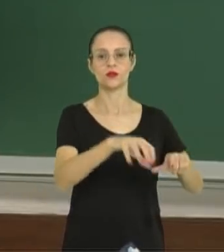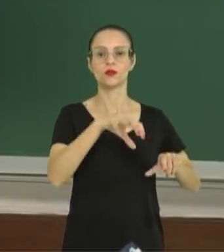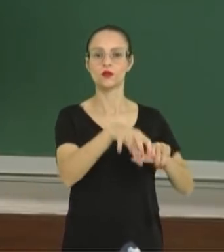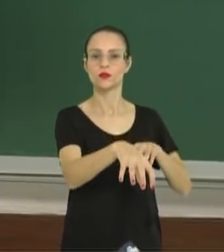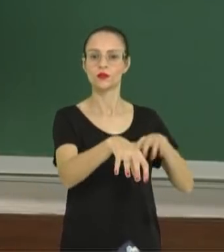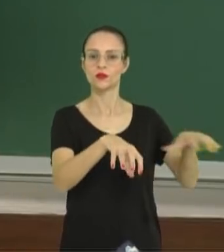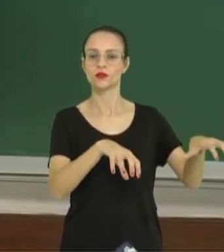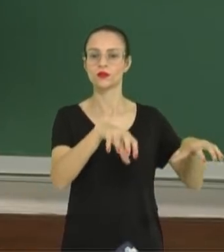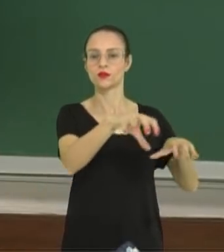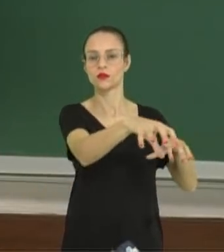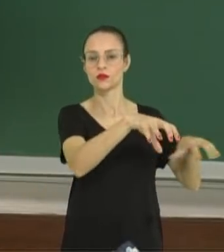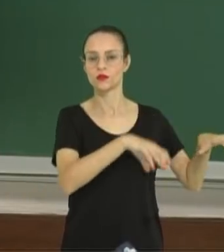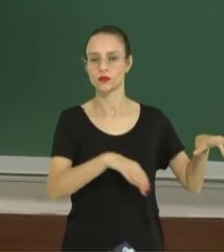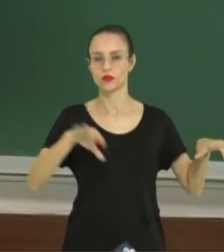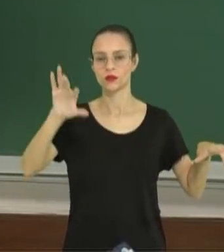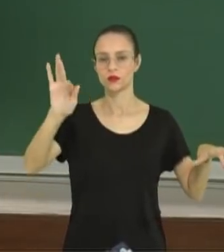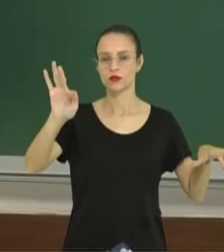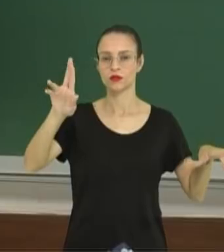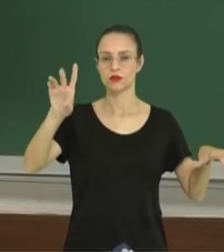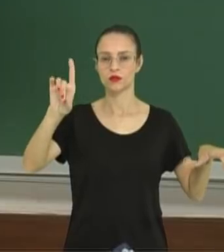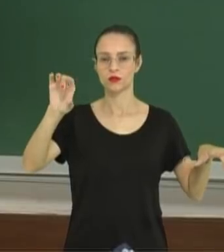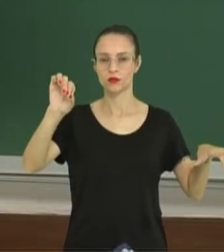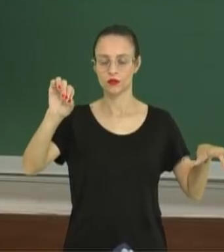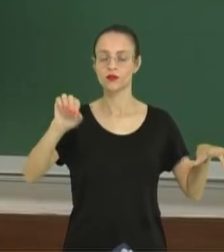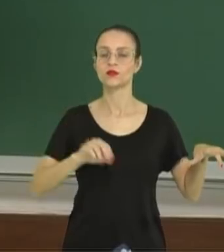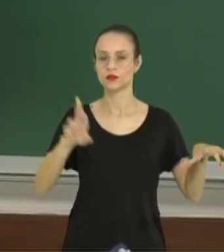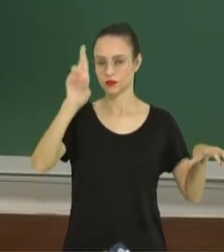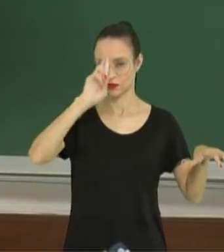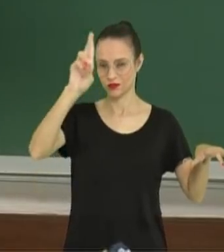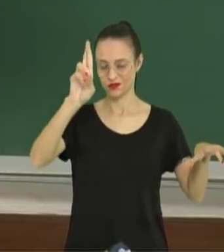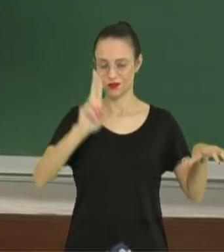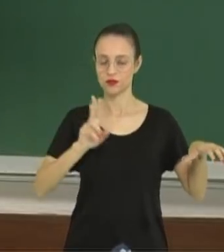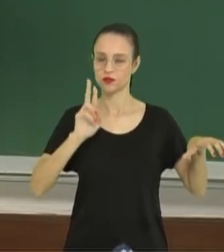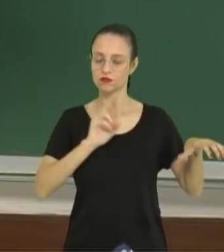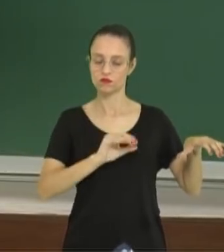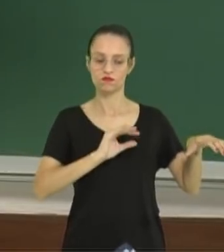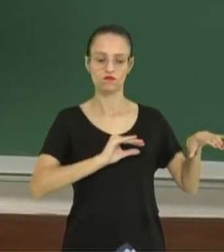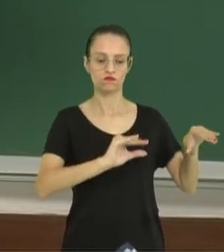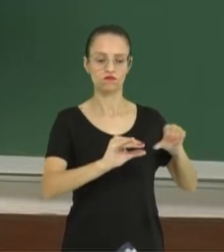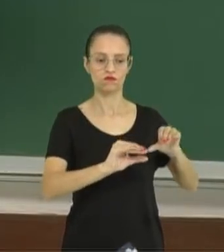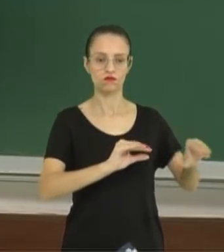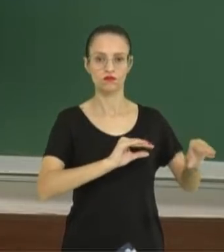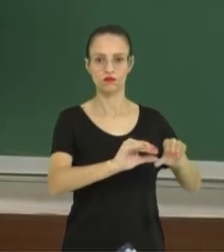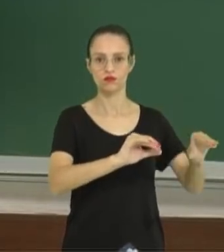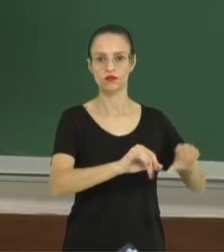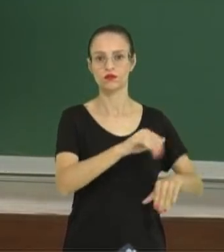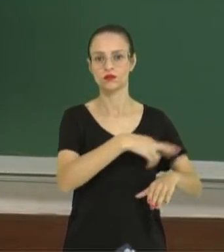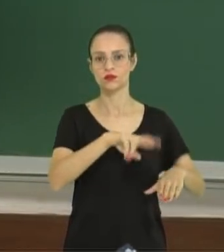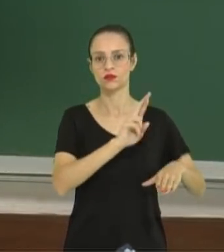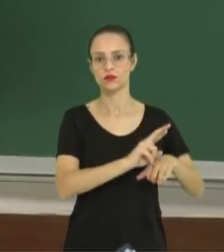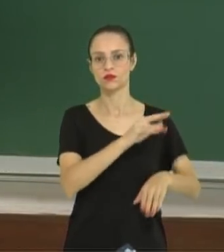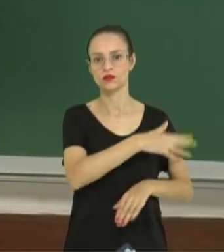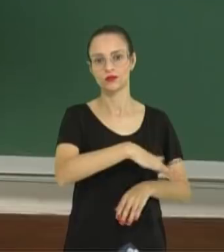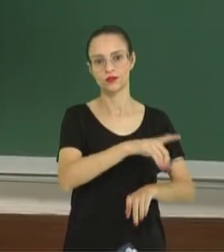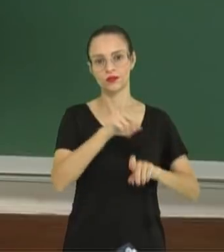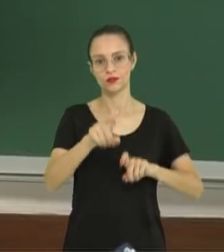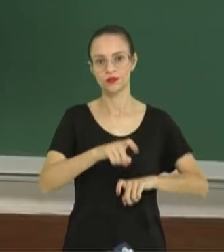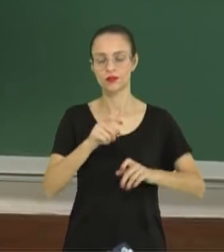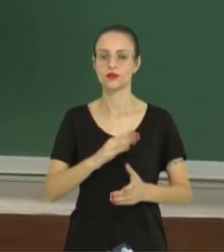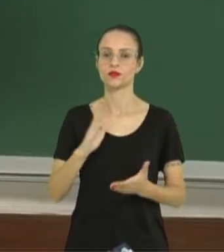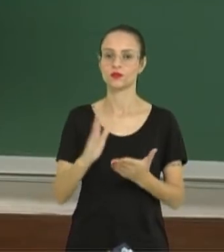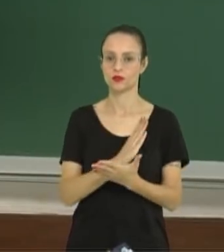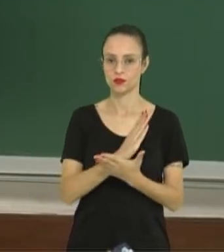A produção ficava com o senhor feudal, também era distribuída ali entre os camponeses.